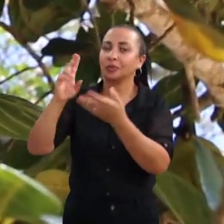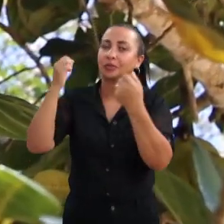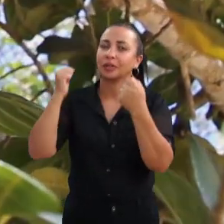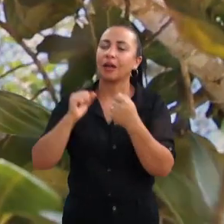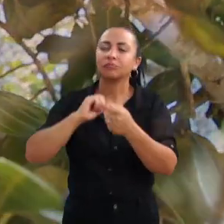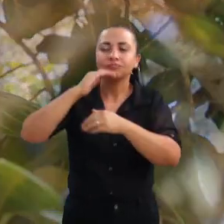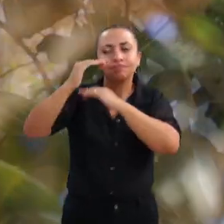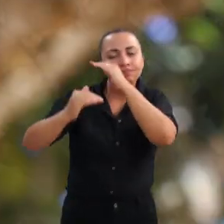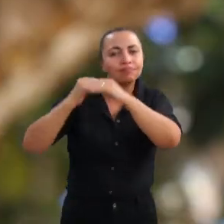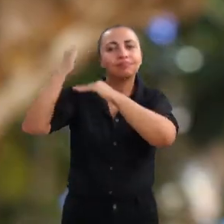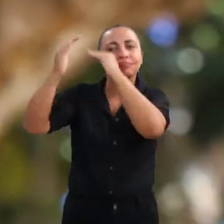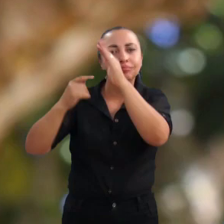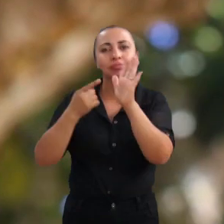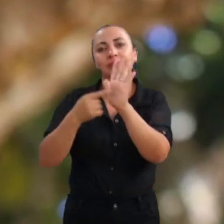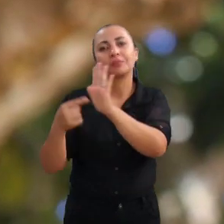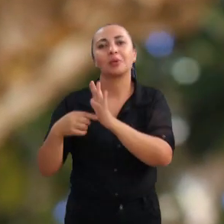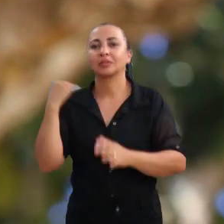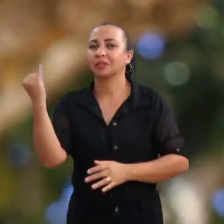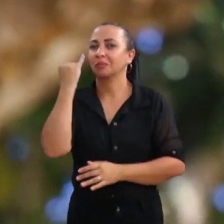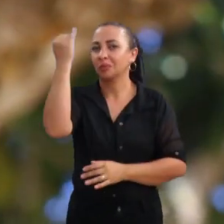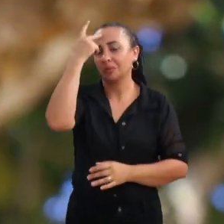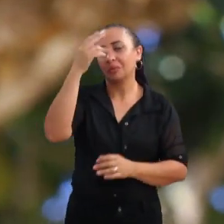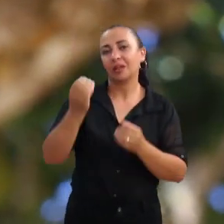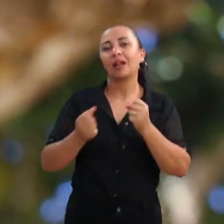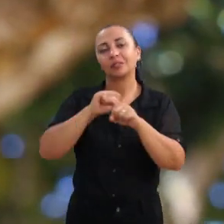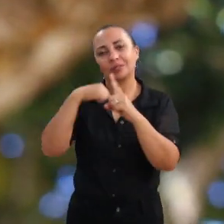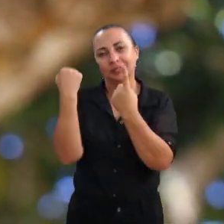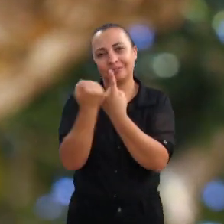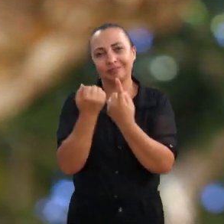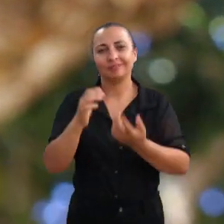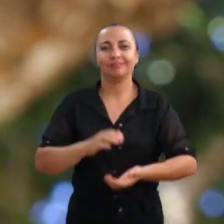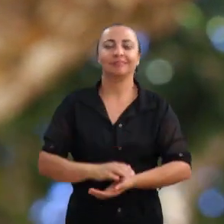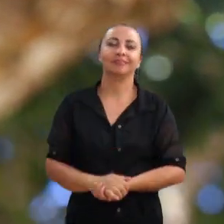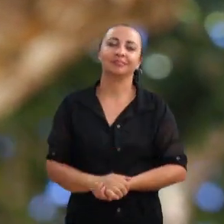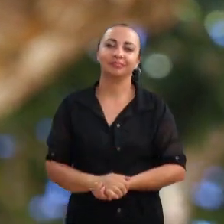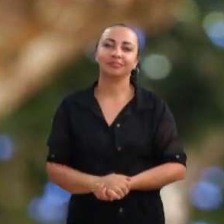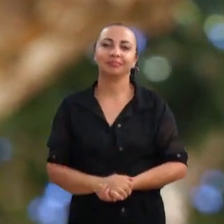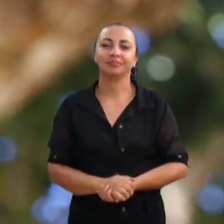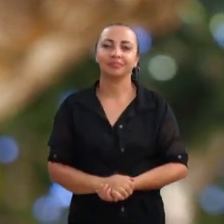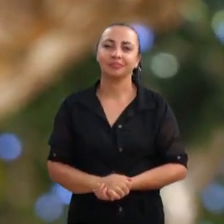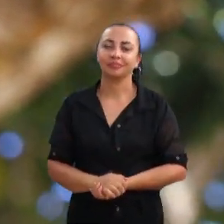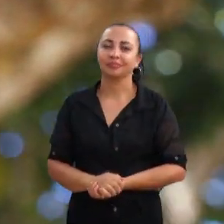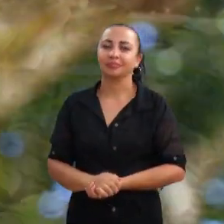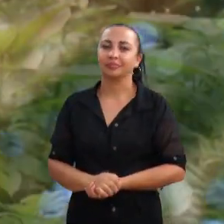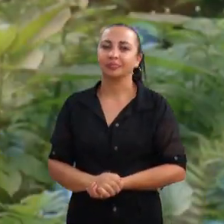a universidade ela progride e ela mostra a sua importância para a sociedade.